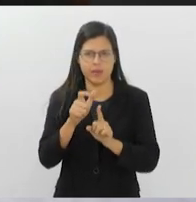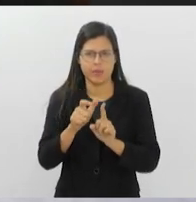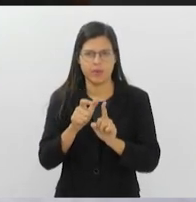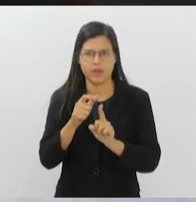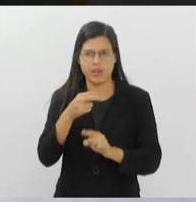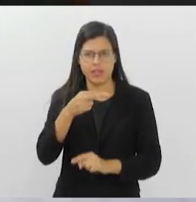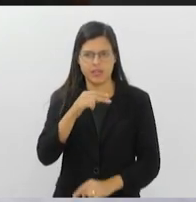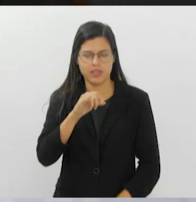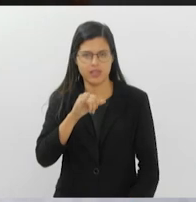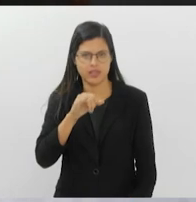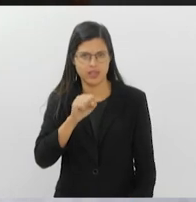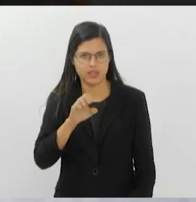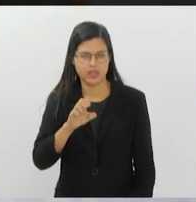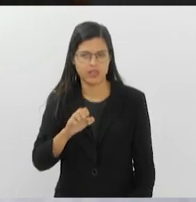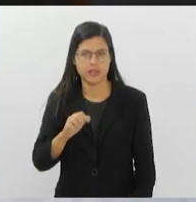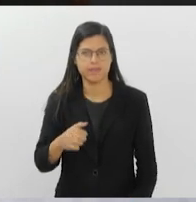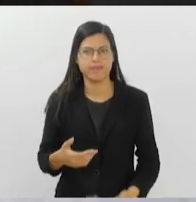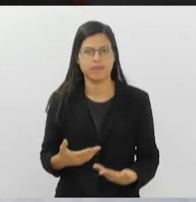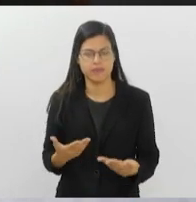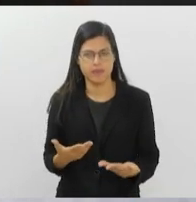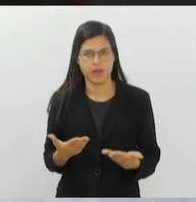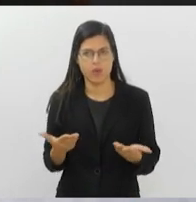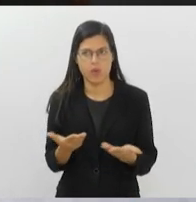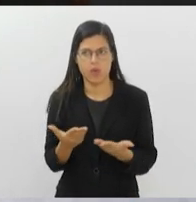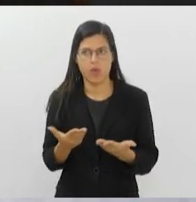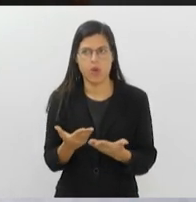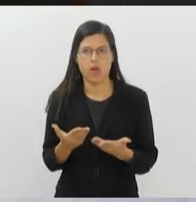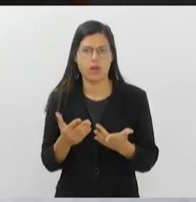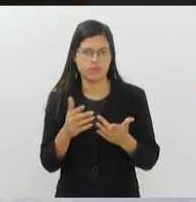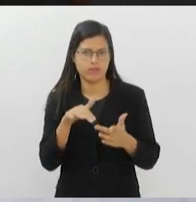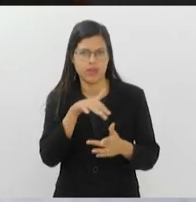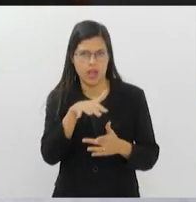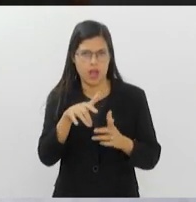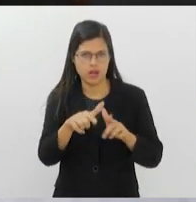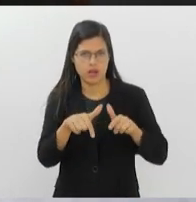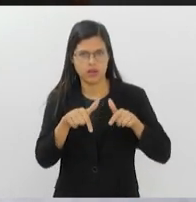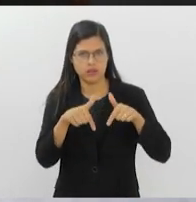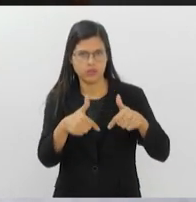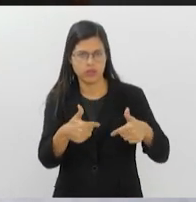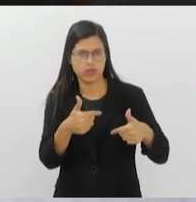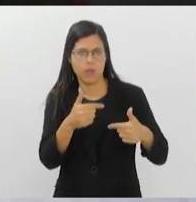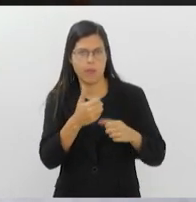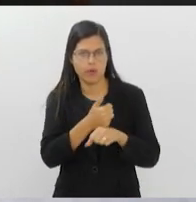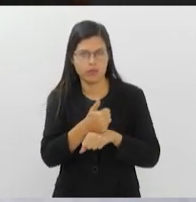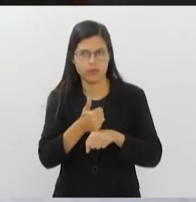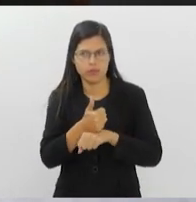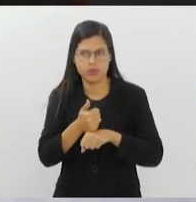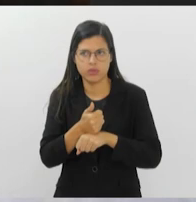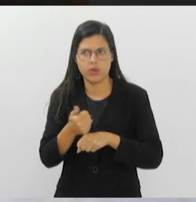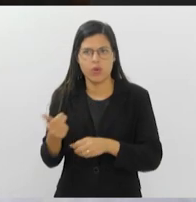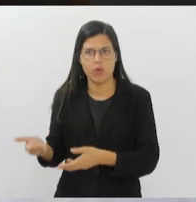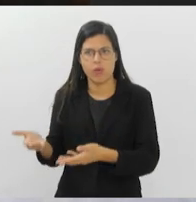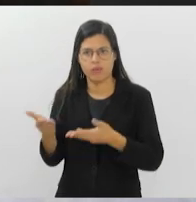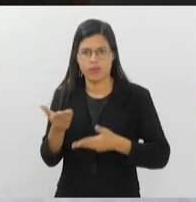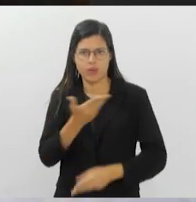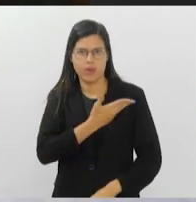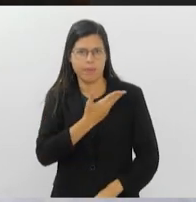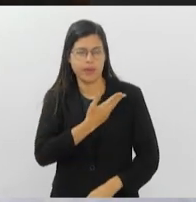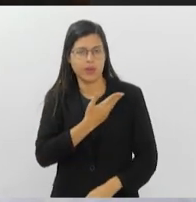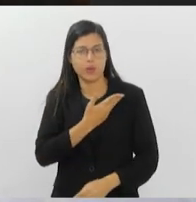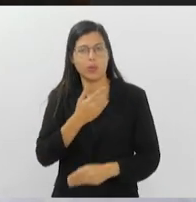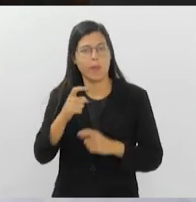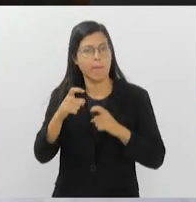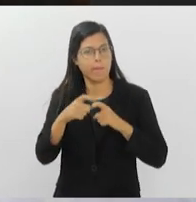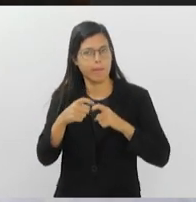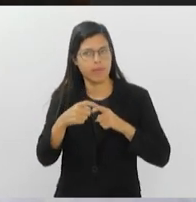E agora, ainda na categoria atuação profissional, eu quero convidar um companheiro, né, que é médico, que